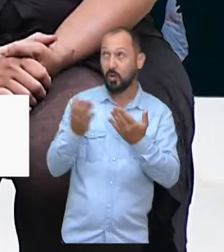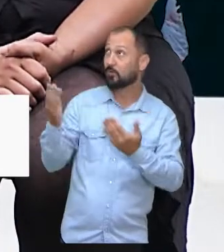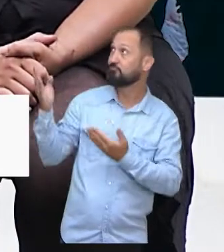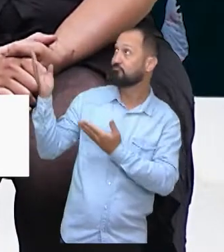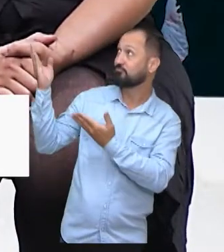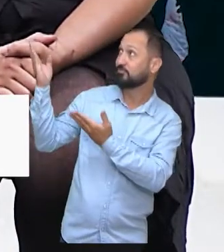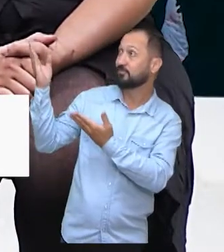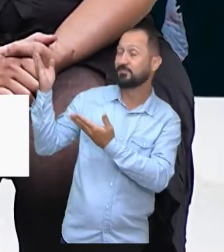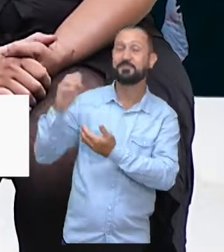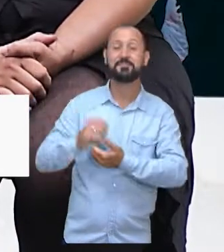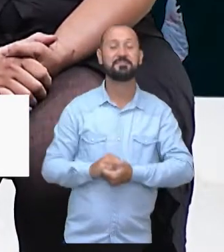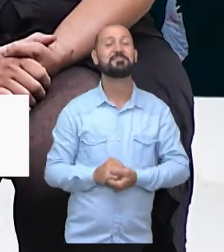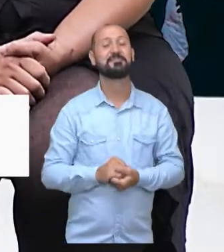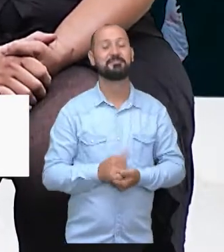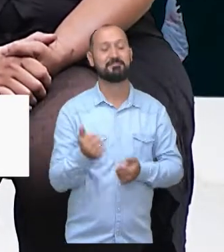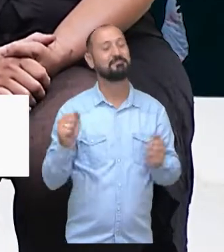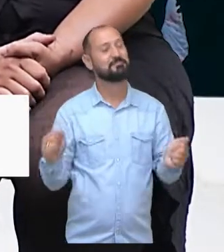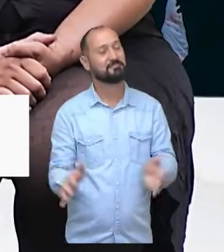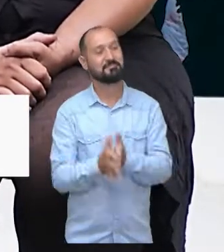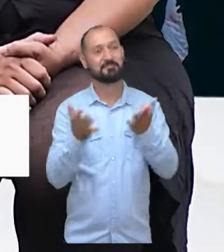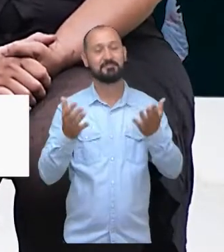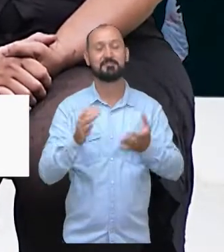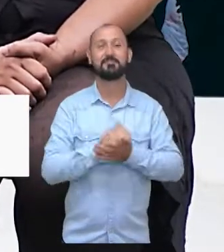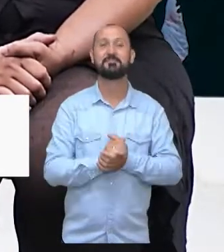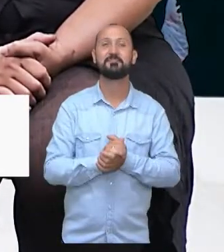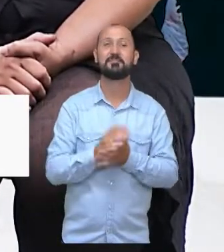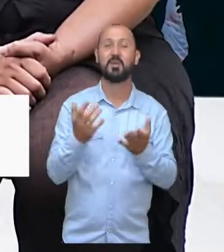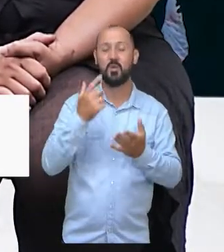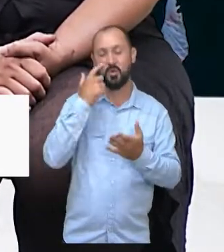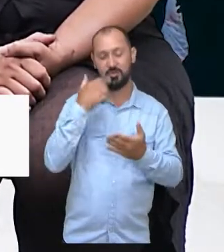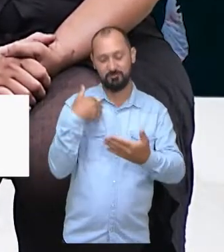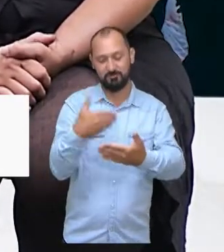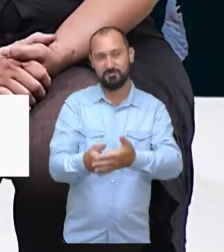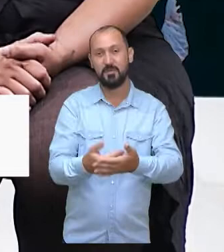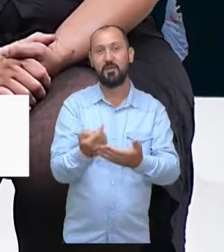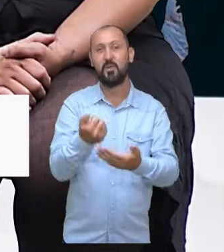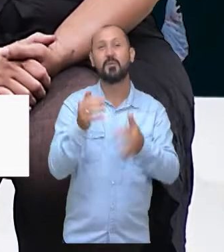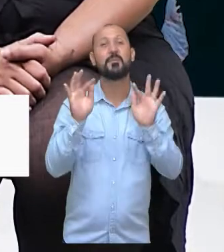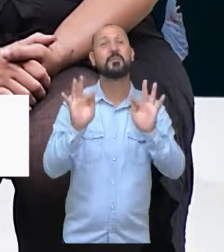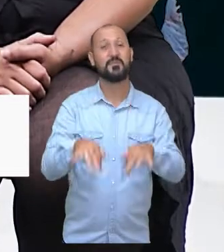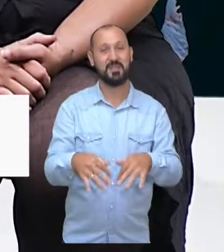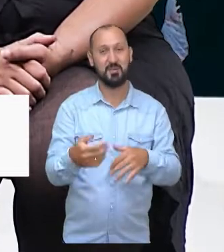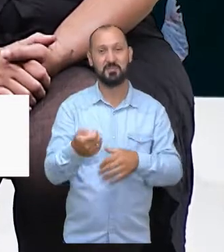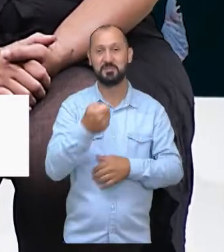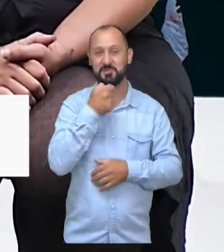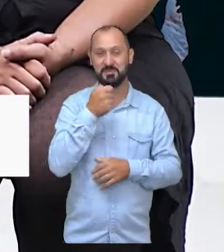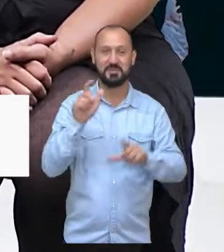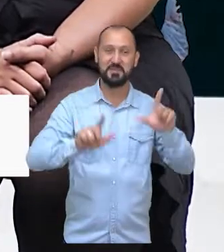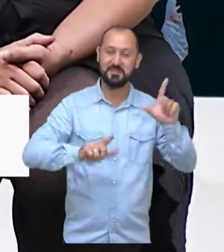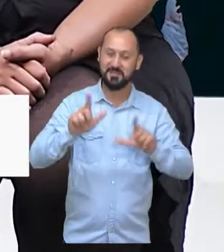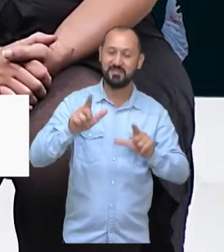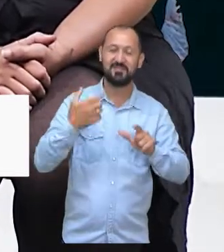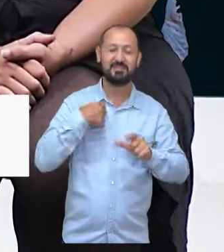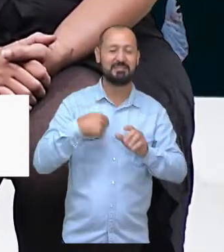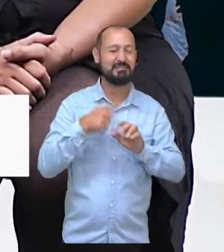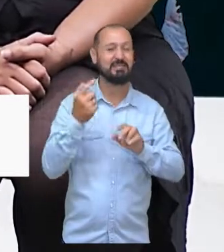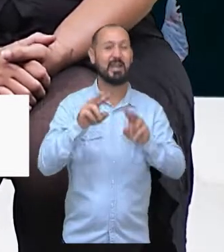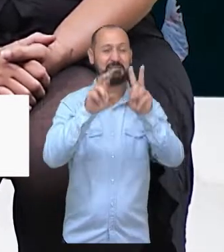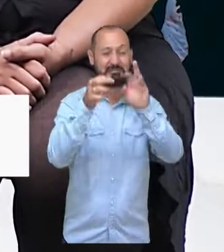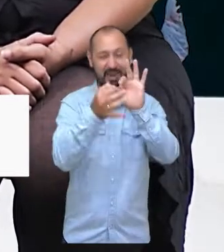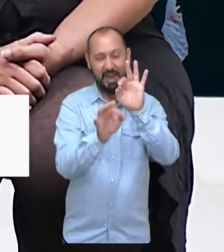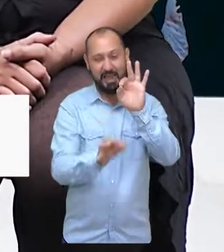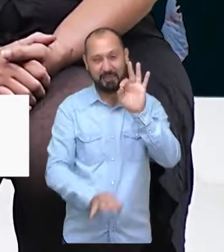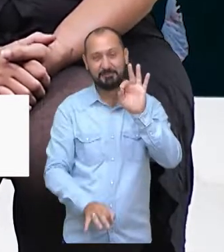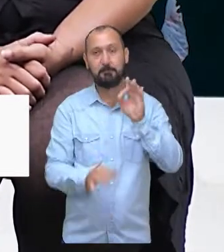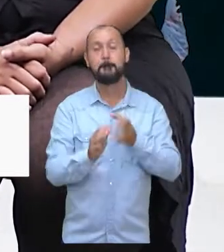estão aparecendo aqui na nossa tela. Maravilha. Estamos, né, encaminhando já para o final deste programa, que a gente teria muita coisa